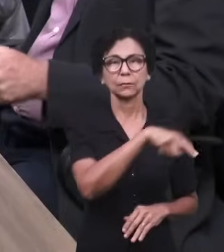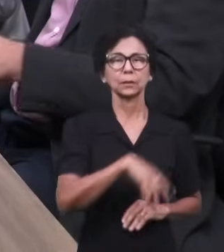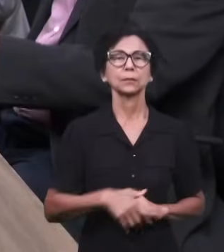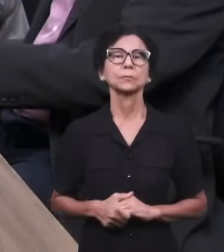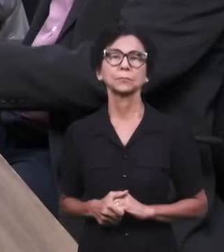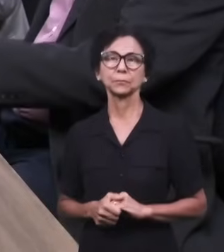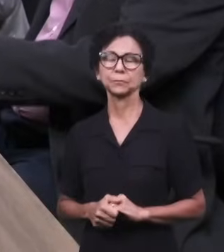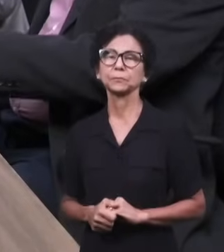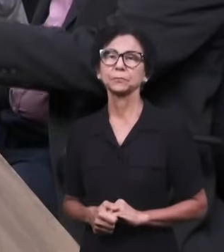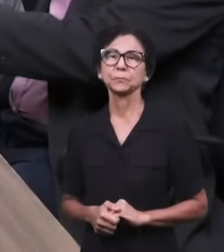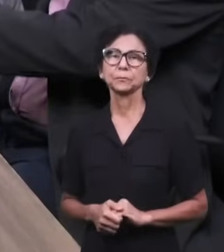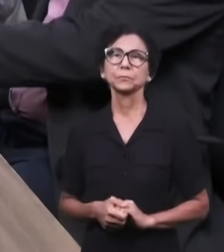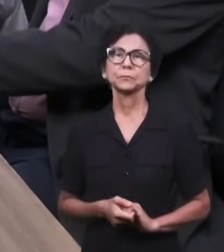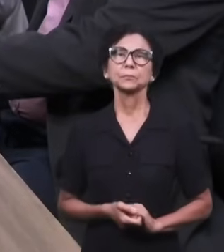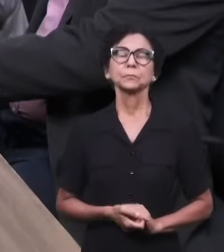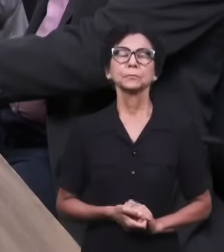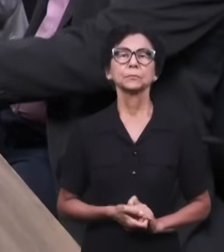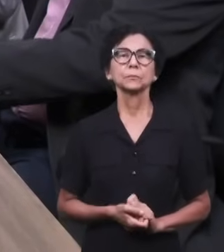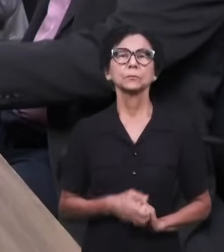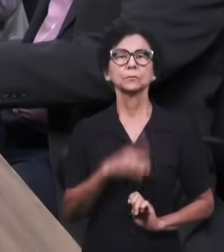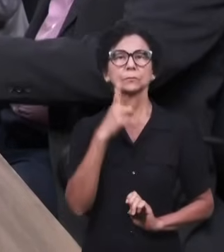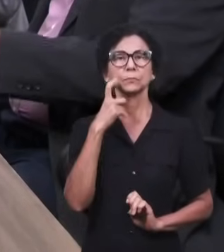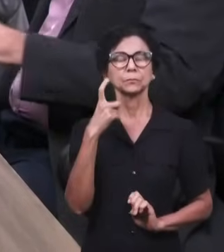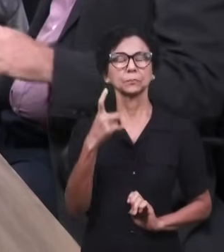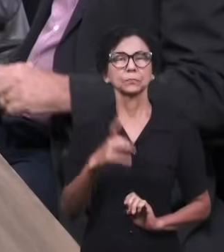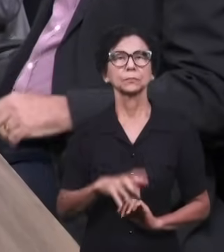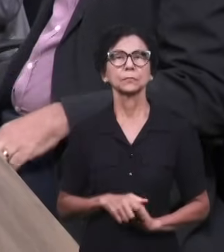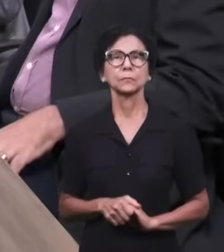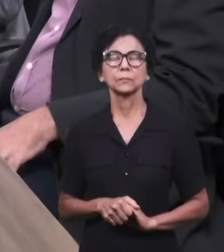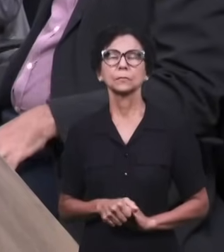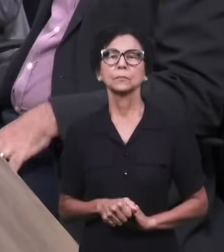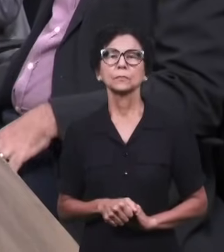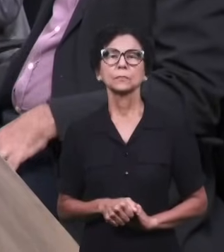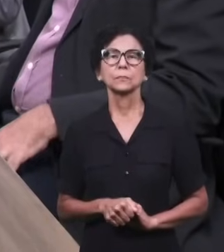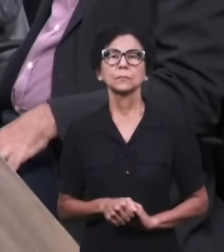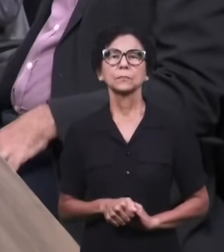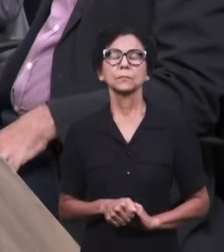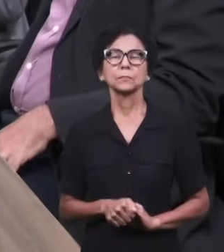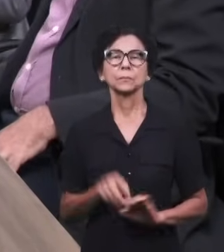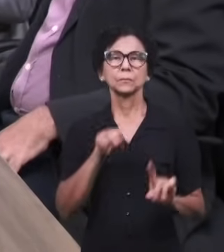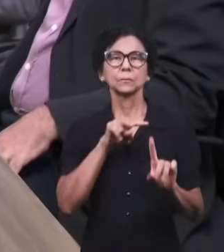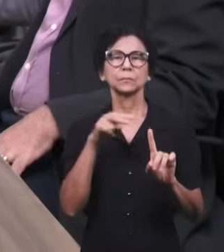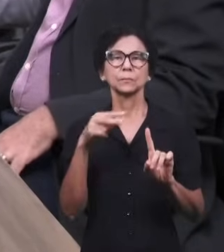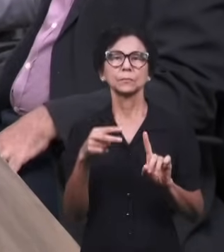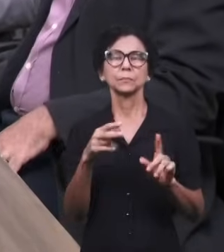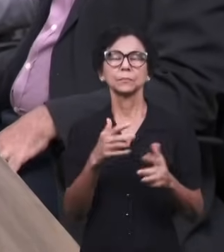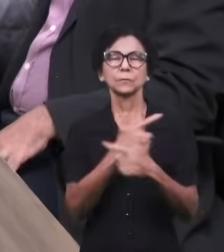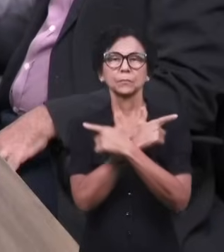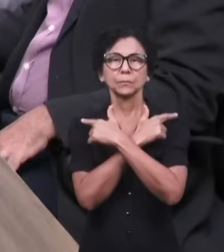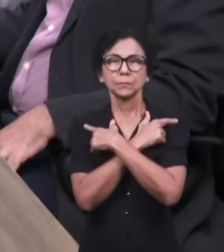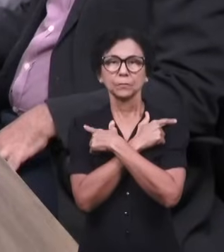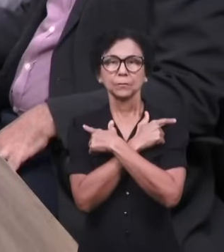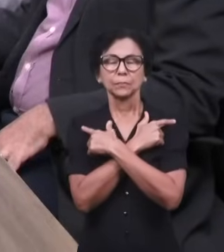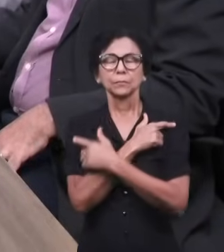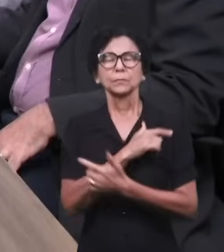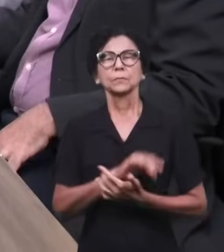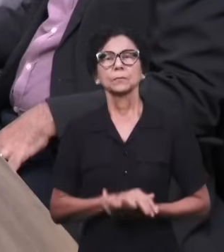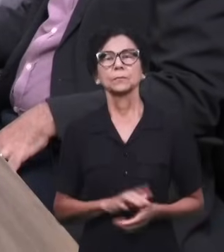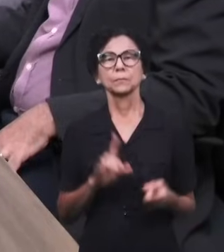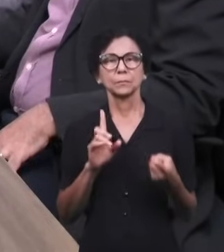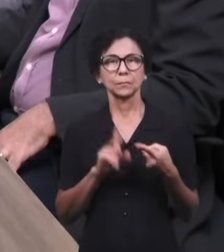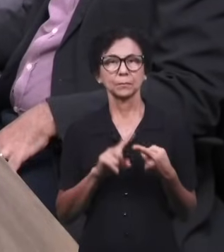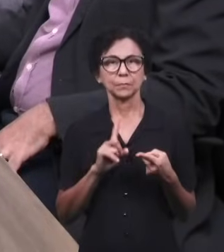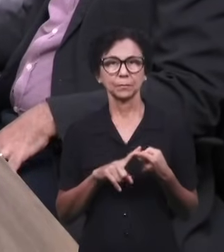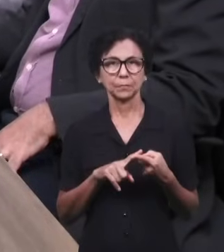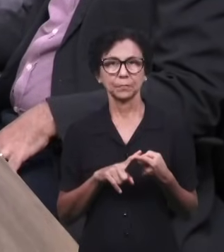interessante, do ponto de vista, sob a ótica de Ló, né? Então, primeiro, o projeto estava